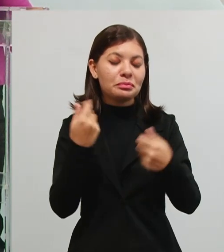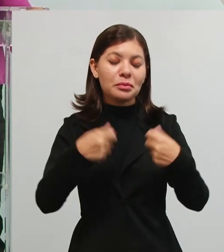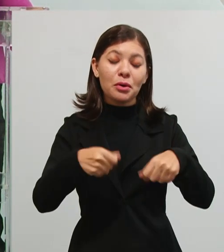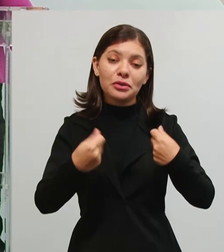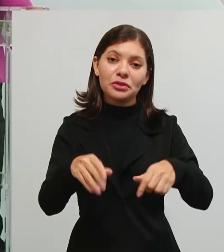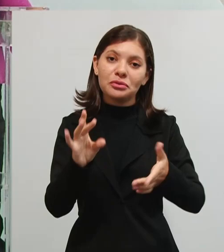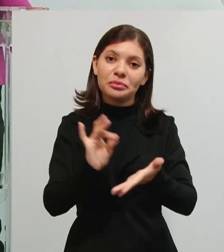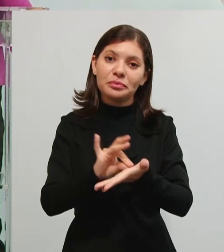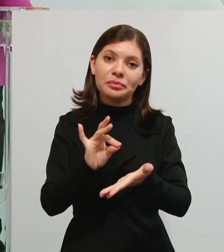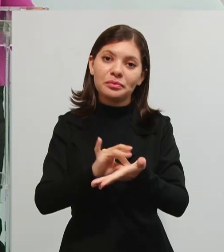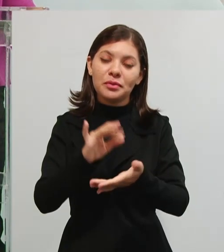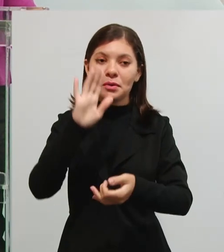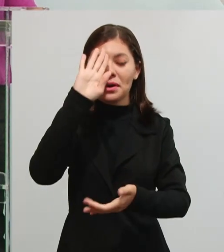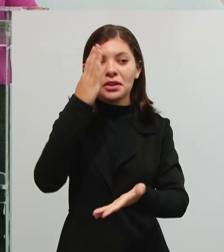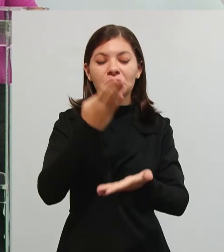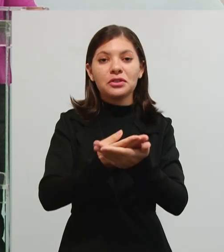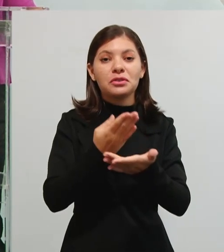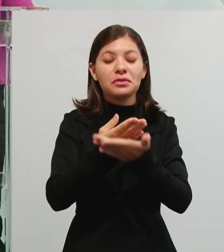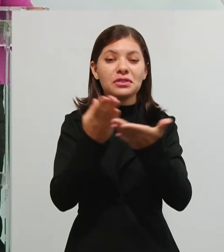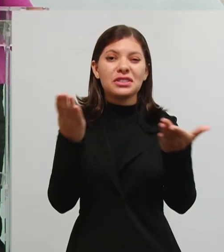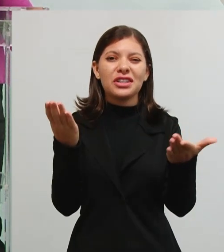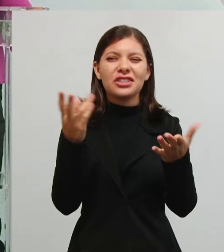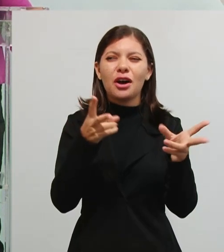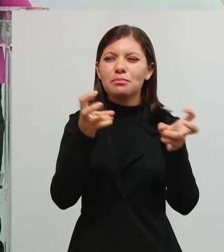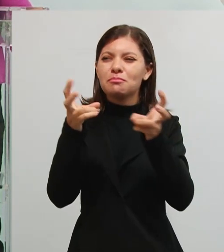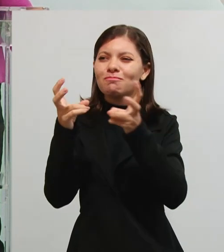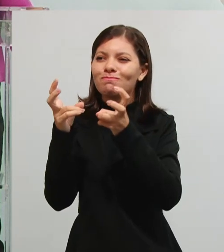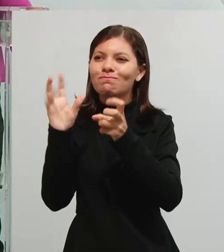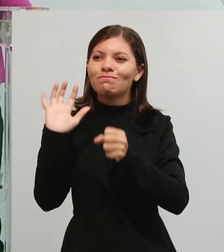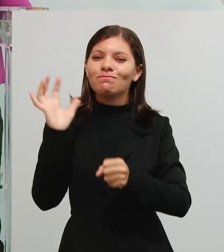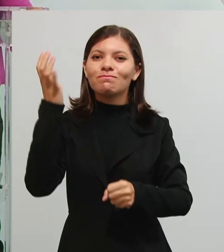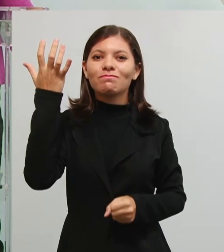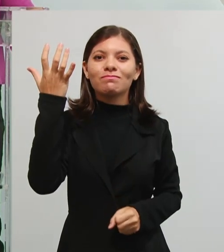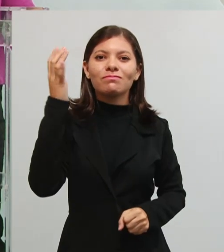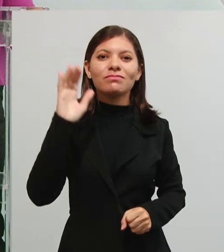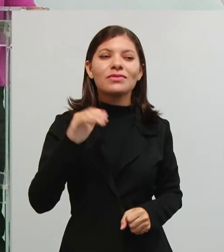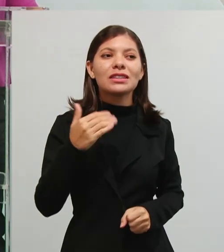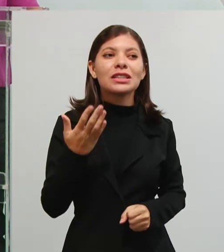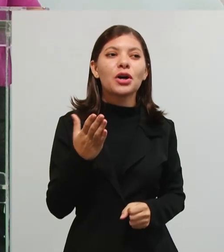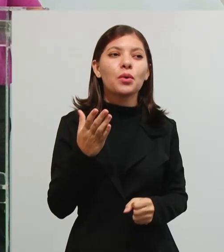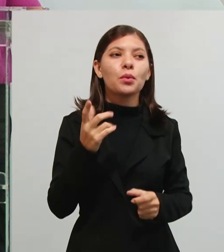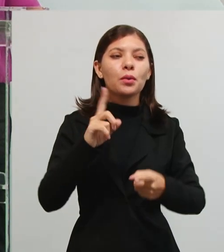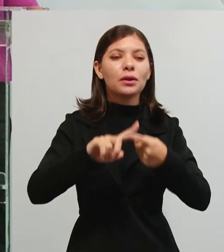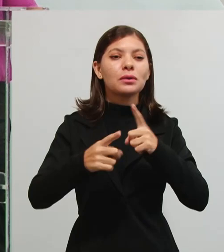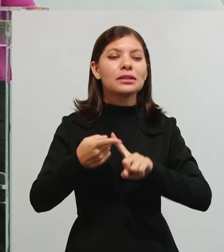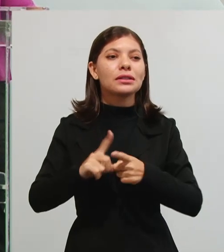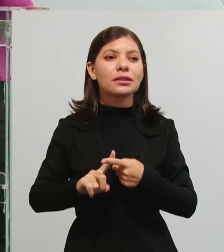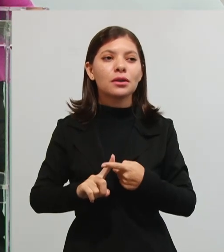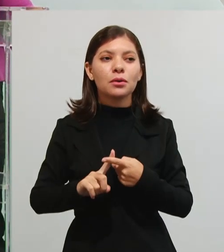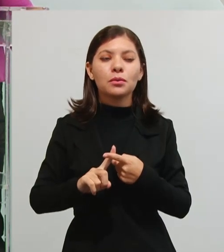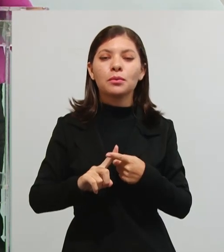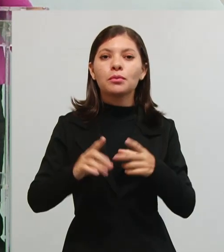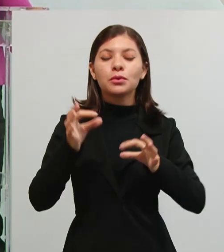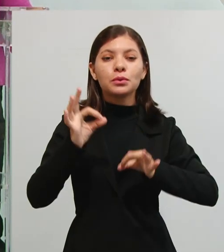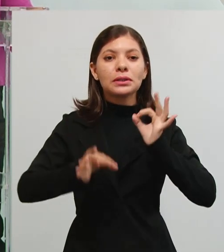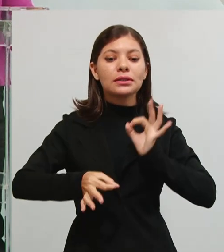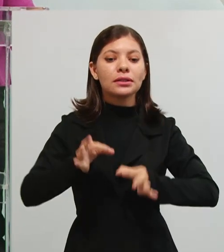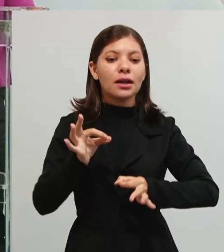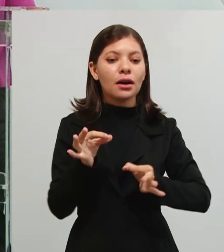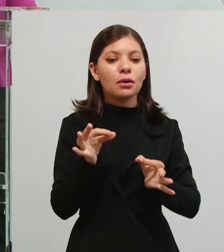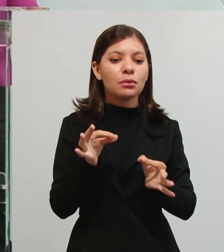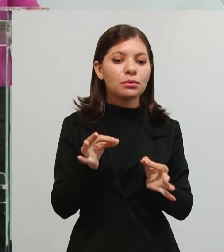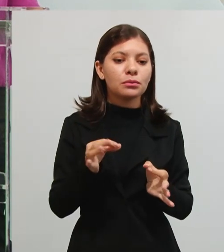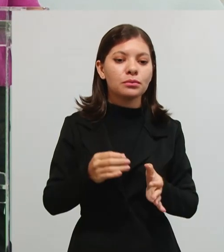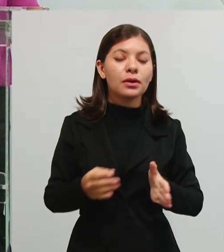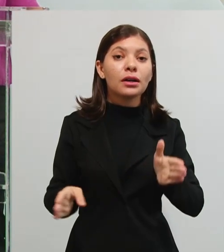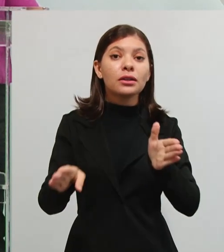verdade? Eu acredito que vocês já observaram essa situação. Então, essa negociação extrajudicial, ela pode vir